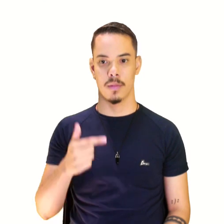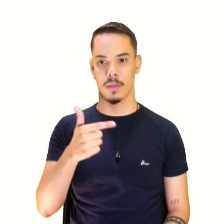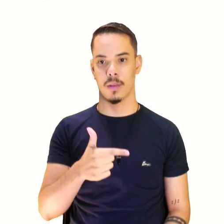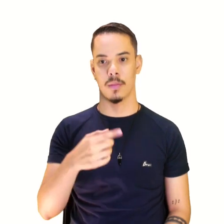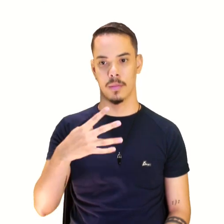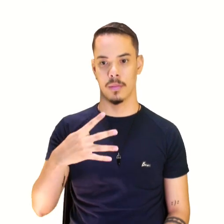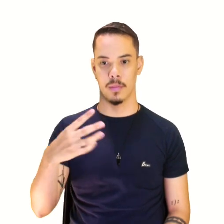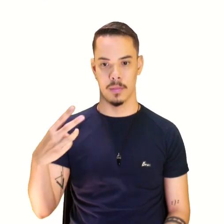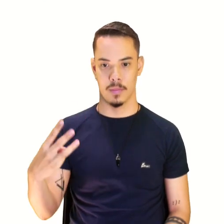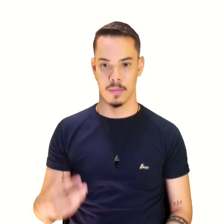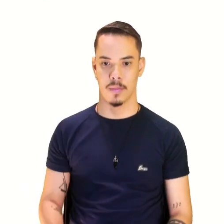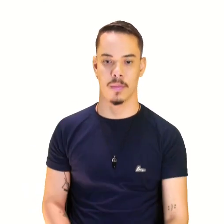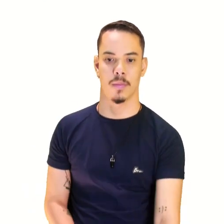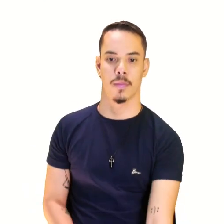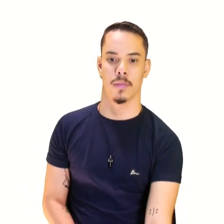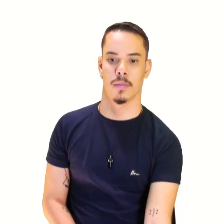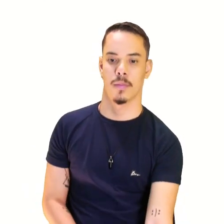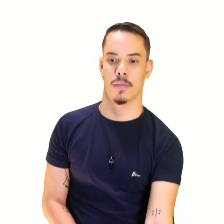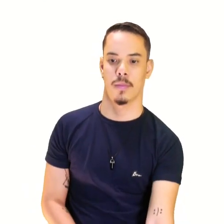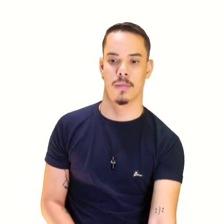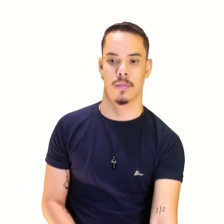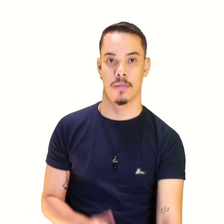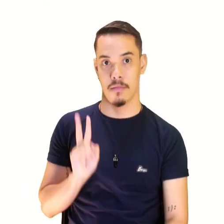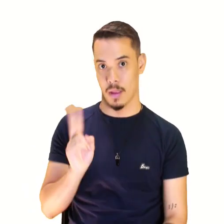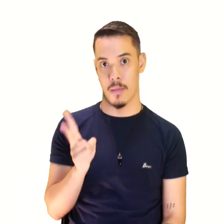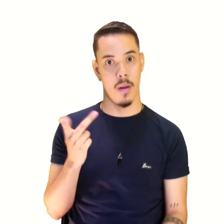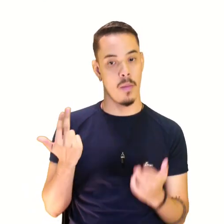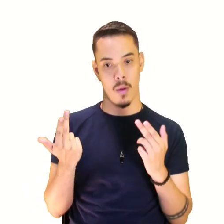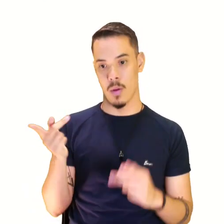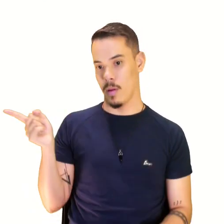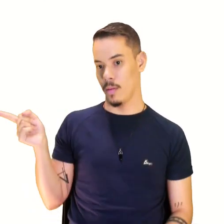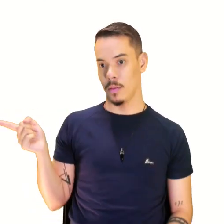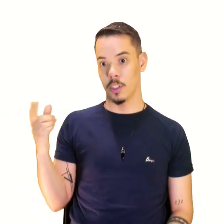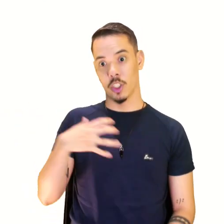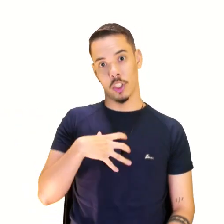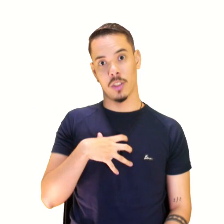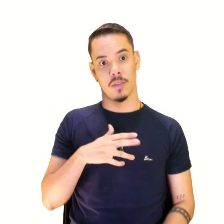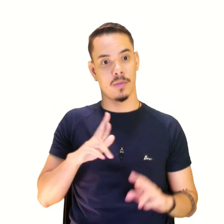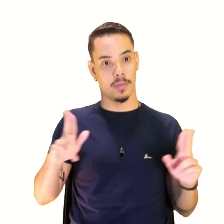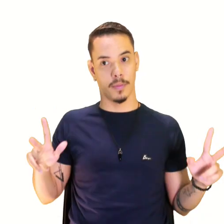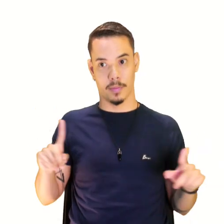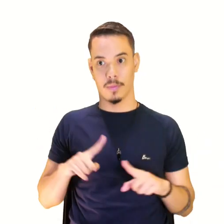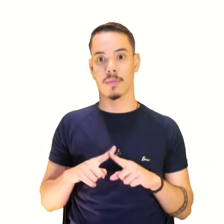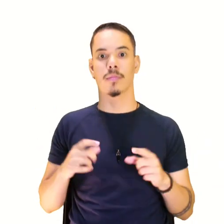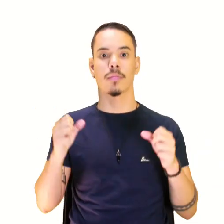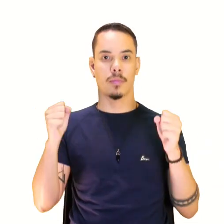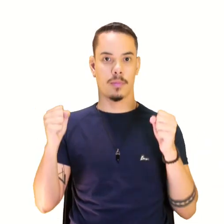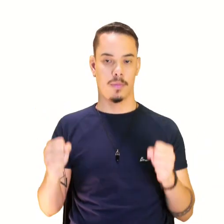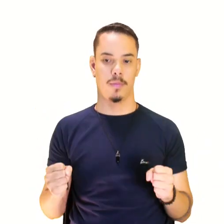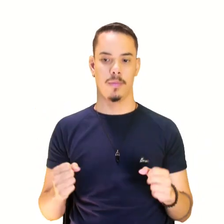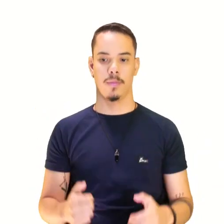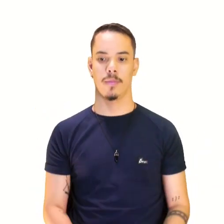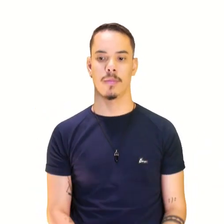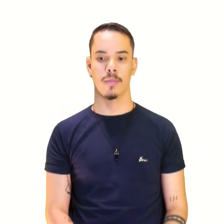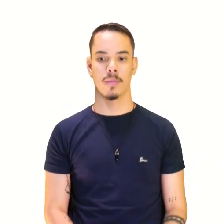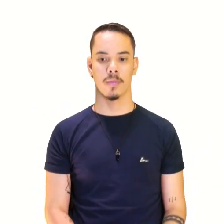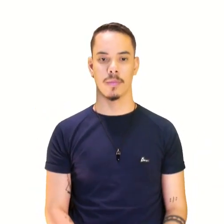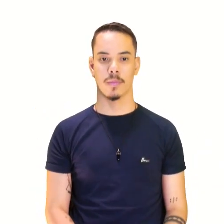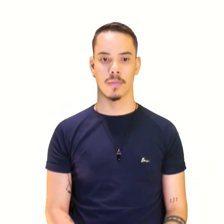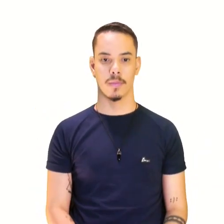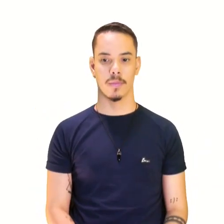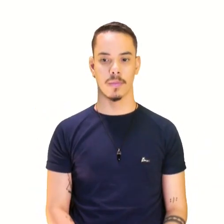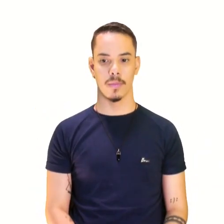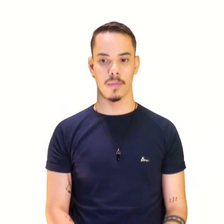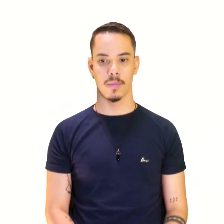243. Isso, chegamos aqui ao mesmo resultado. A maneira de fazer aqui foi diferente, mas a gente pode fazer na mesma sequência, tá